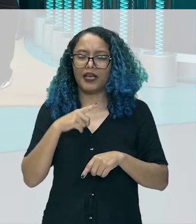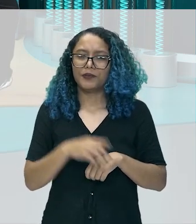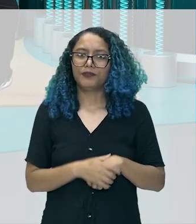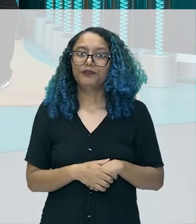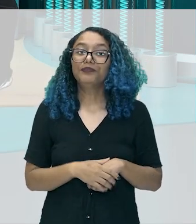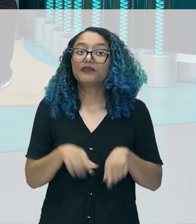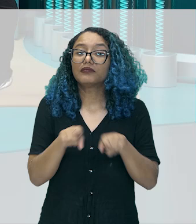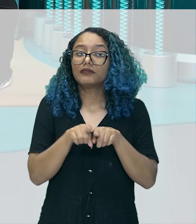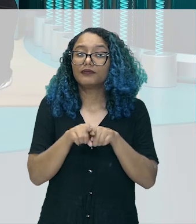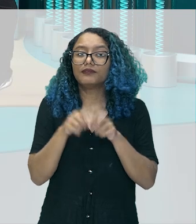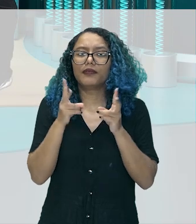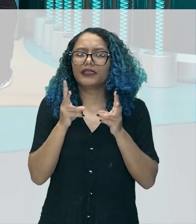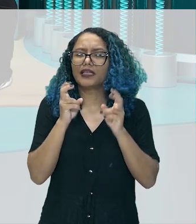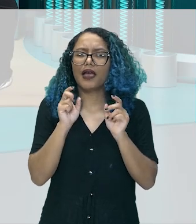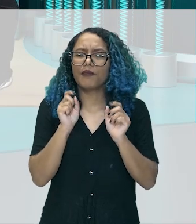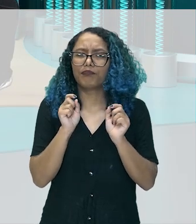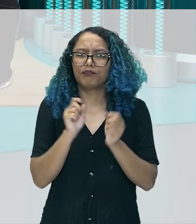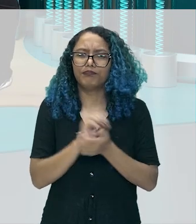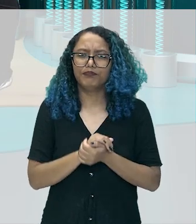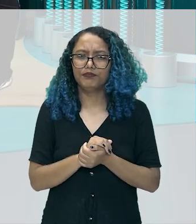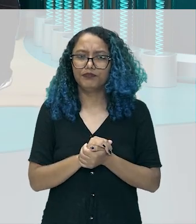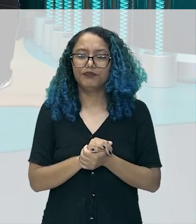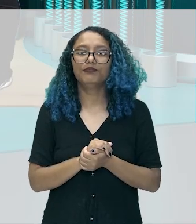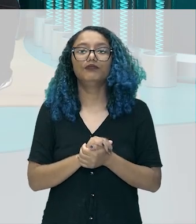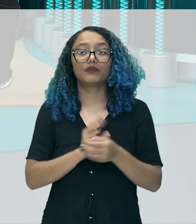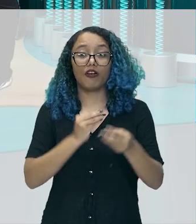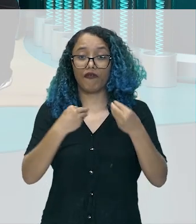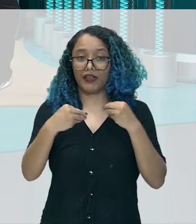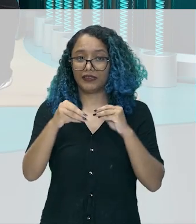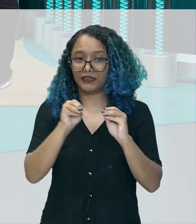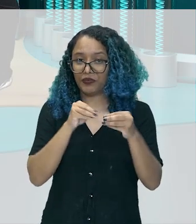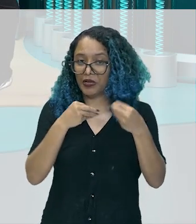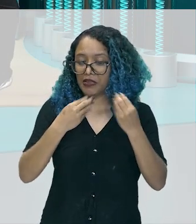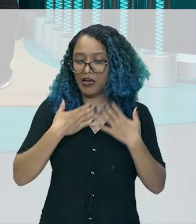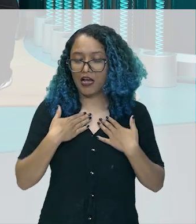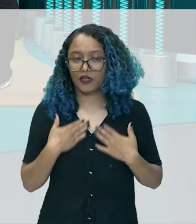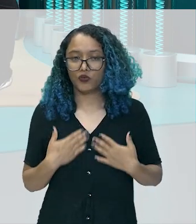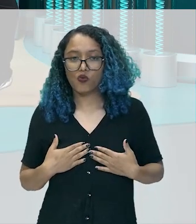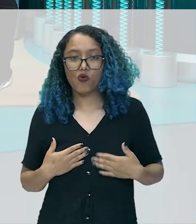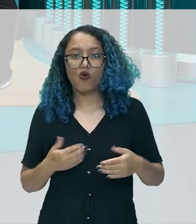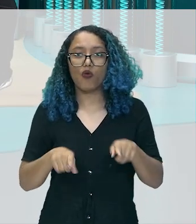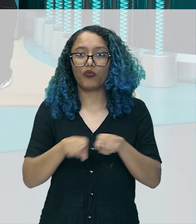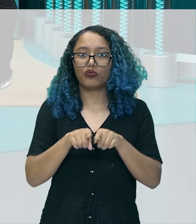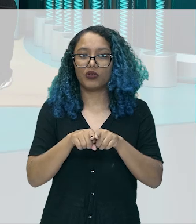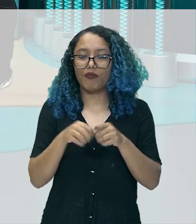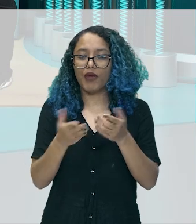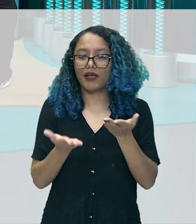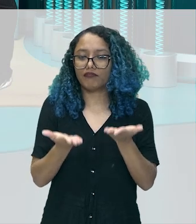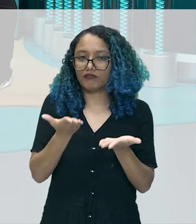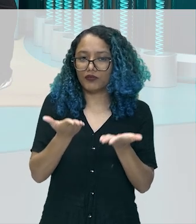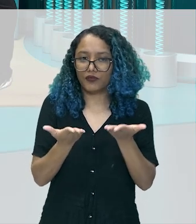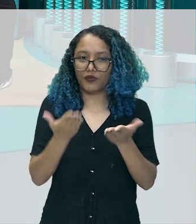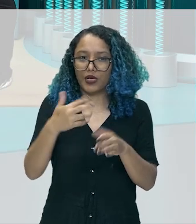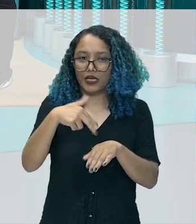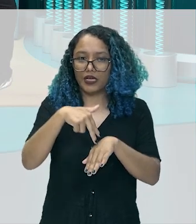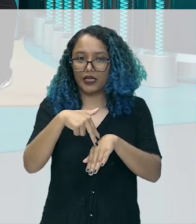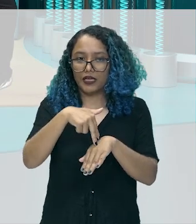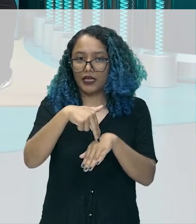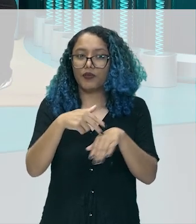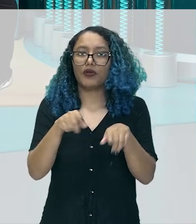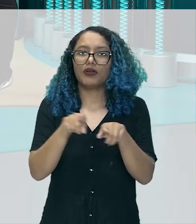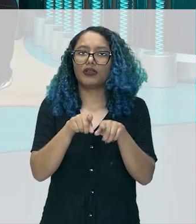ginástica competitiva, que é uma das minhas favoritas, que é a ginástica rítmica. Pelo nome já dá para a gente